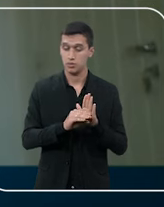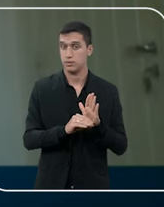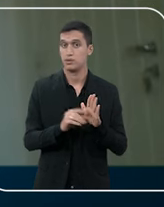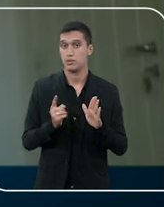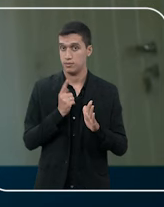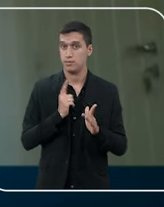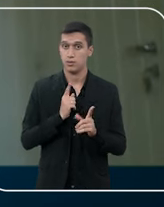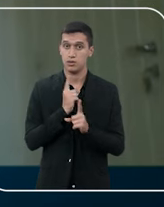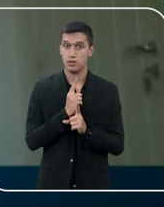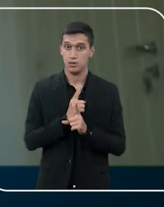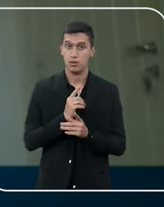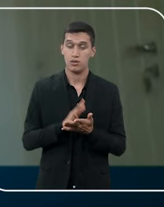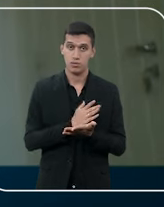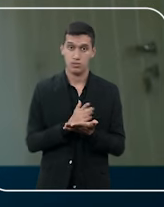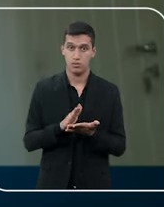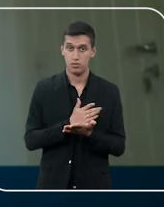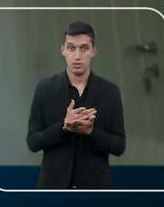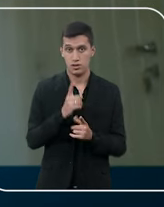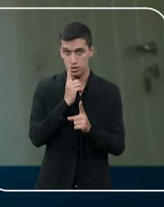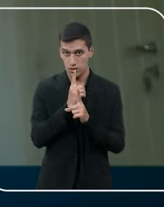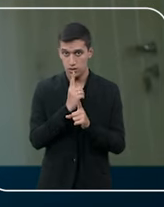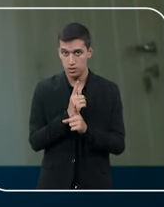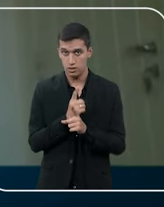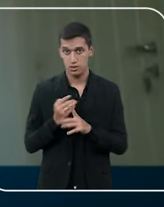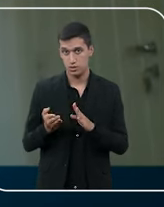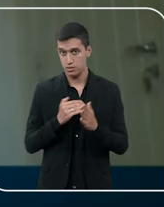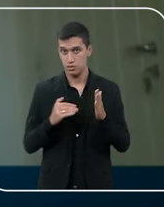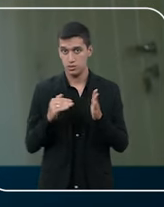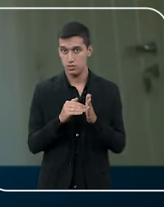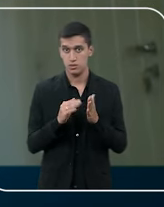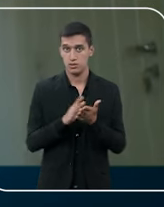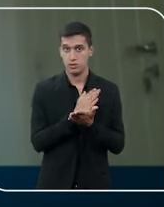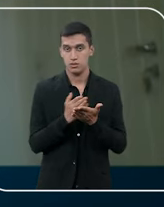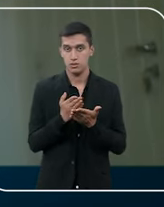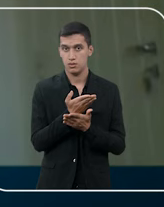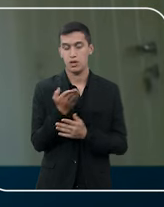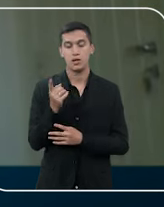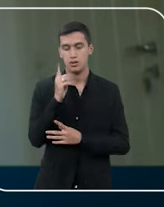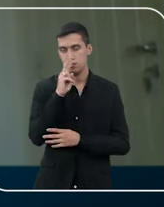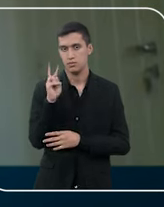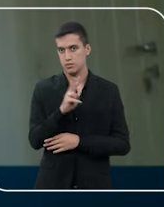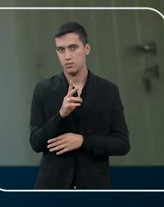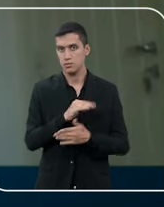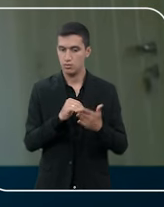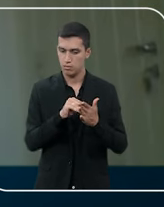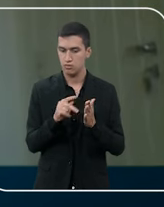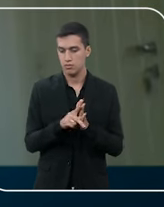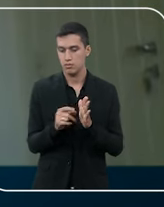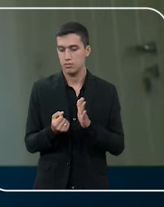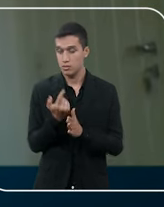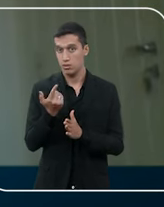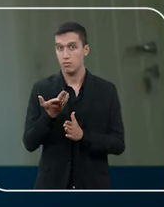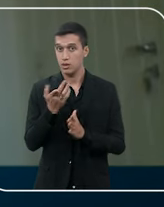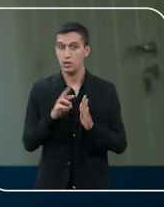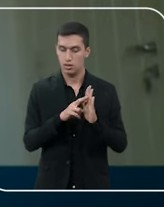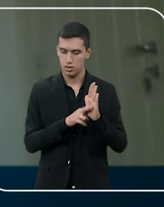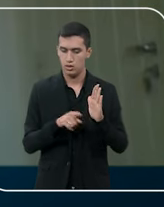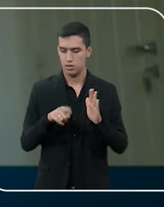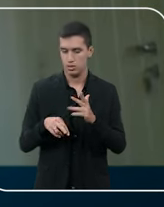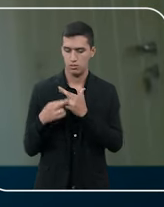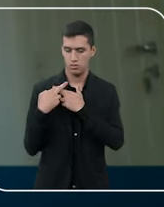temos algumas situações em que a responsabilidade vai ser objetiva, mas a regra é a